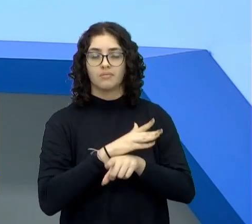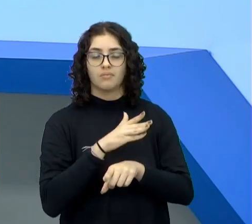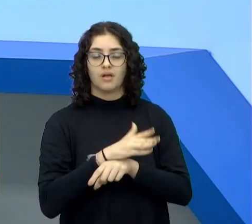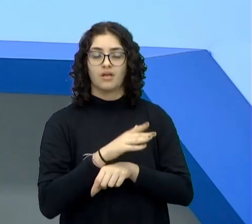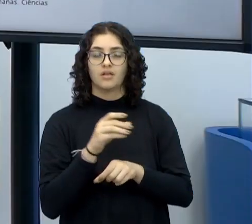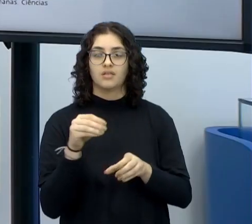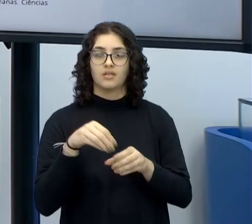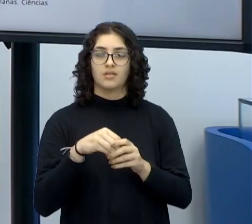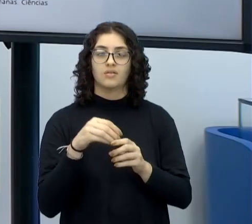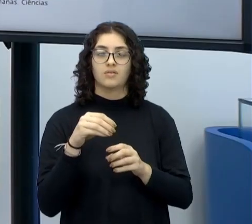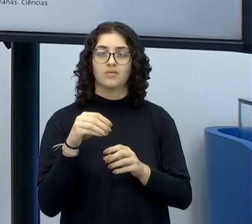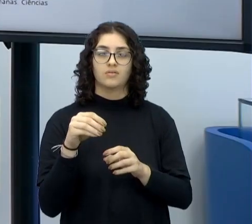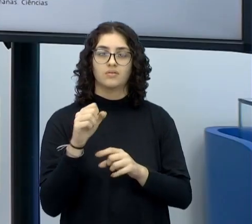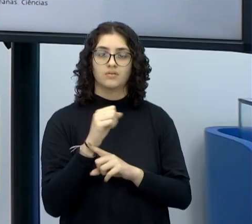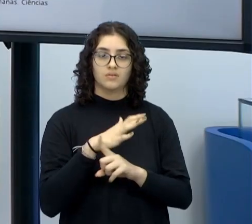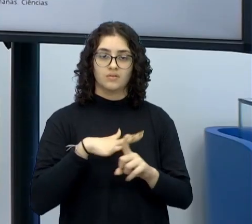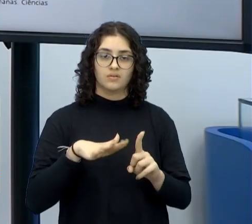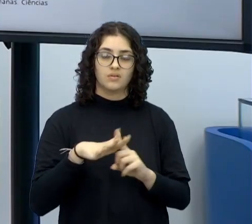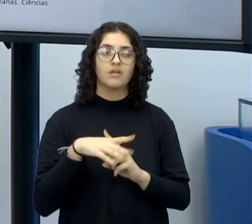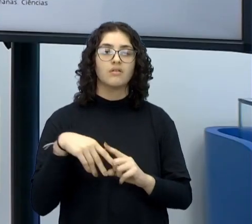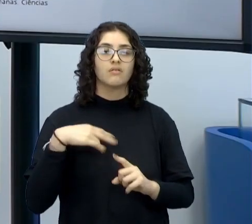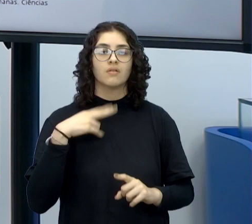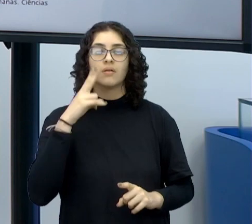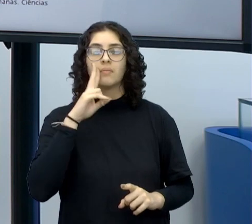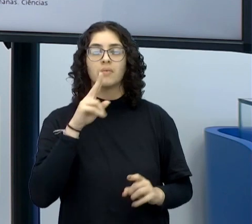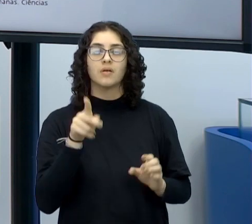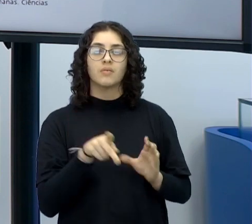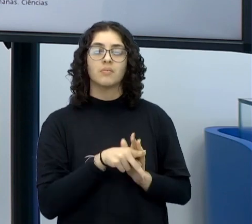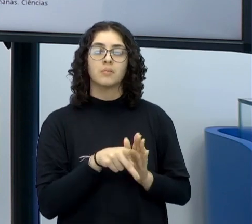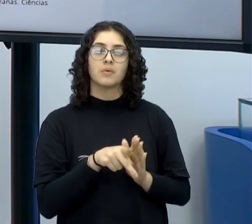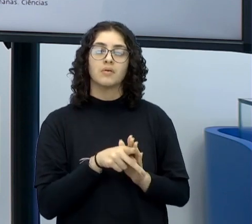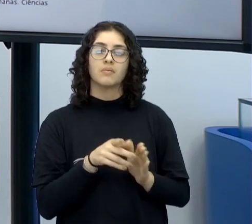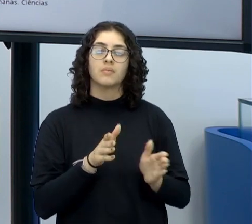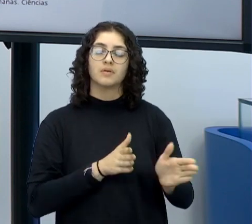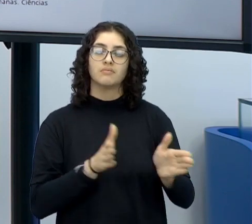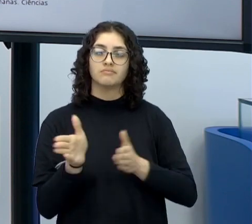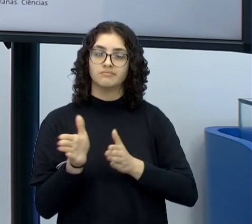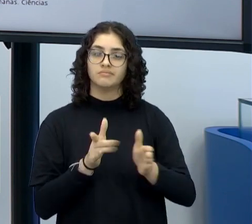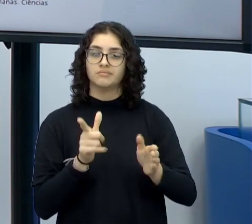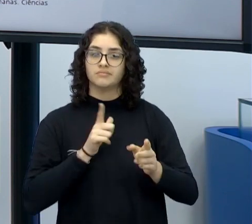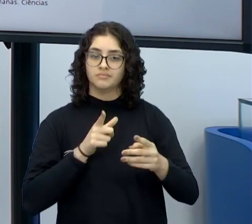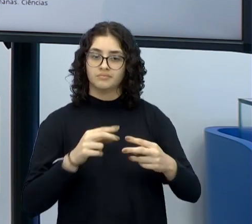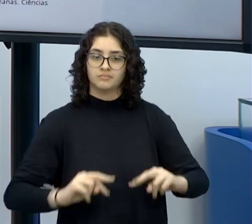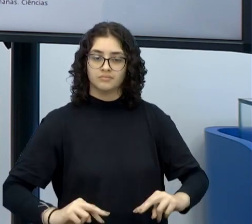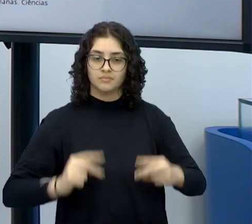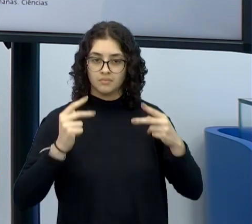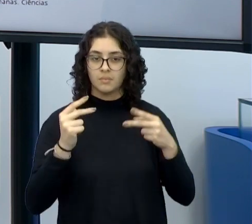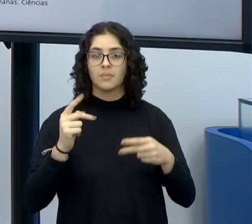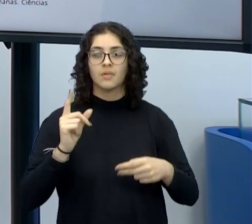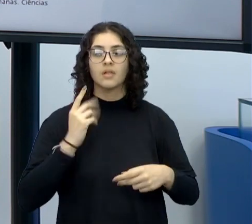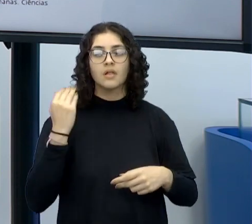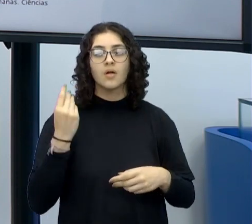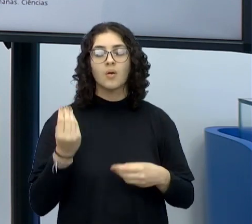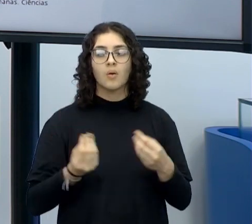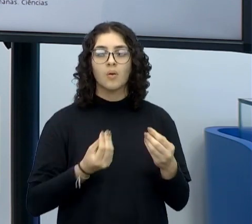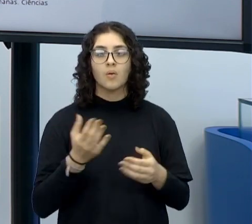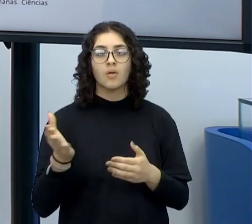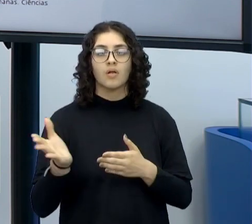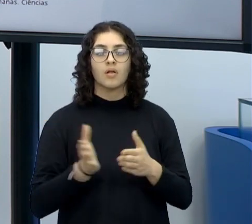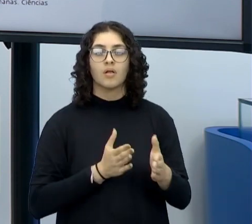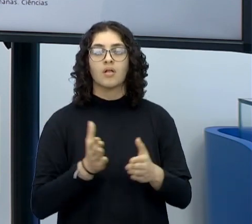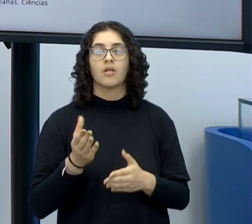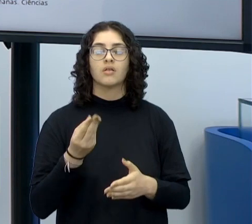Legal, até lembrei agora do portal da transparência, portal da acessibilidade, que nós temos acesso ao que foi feito, a